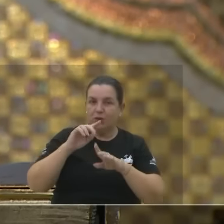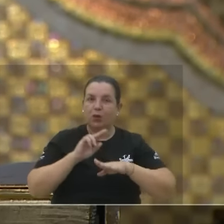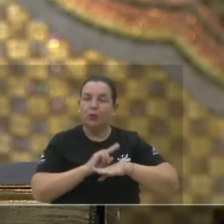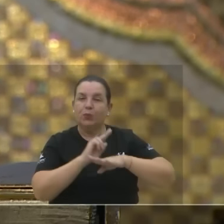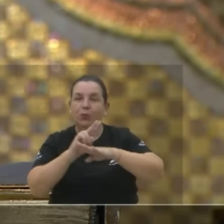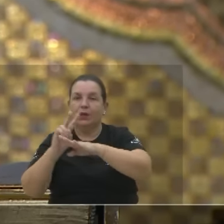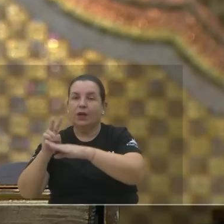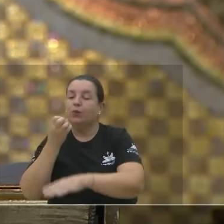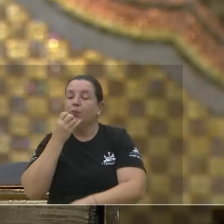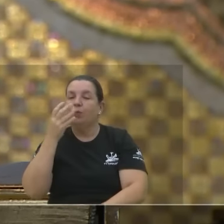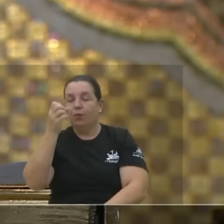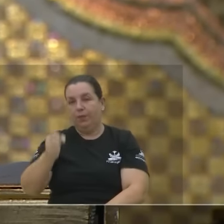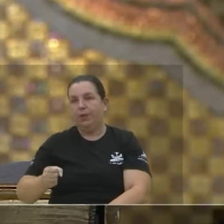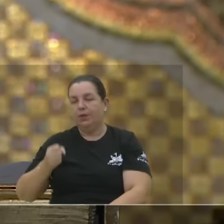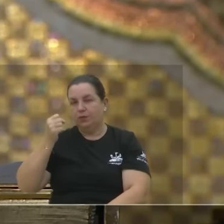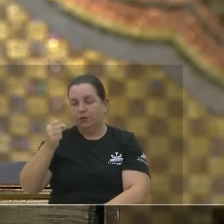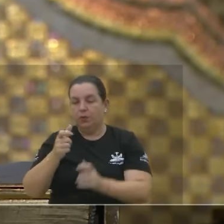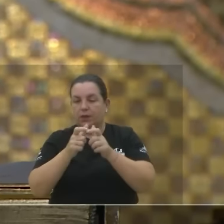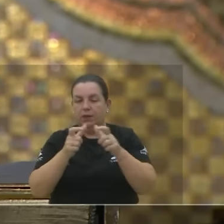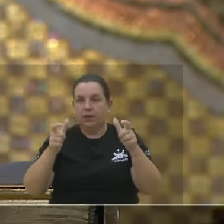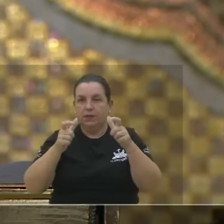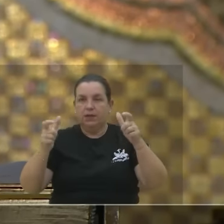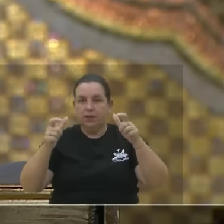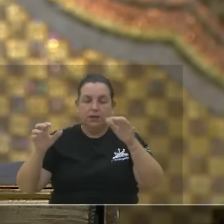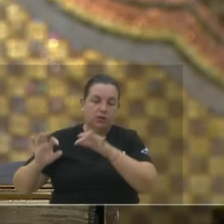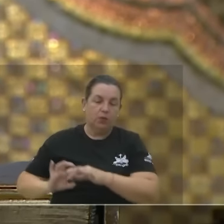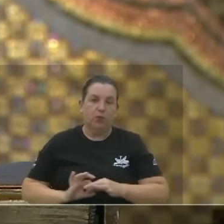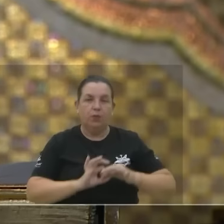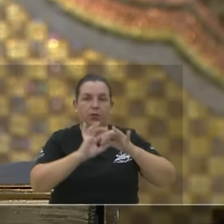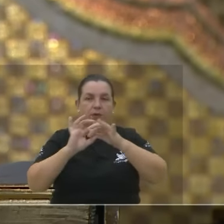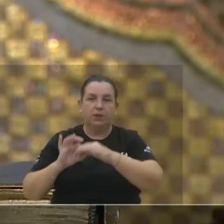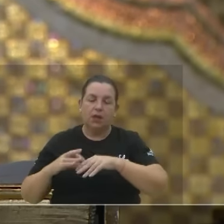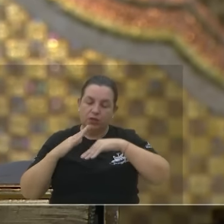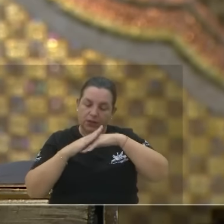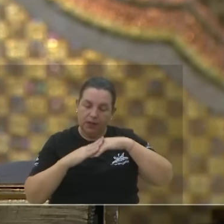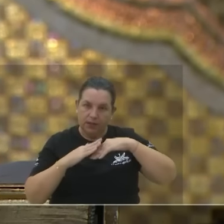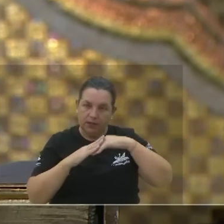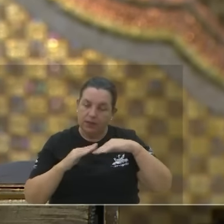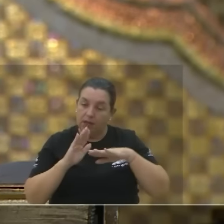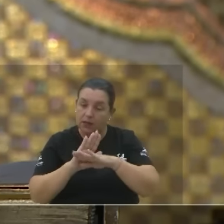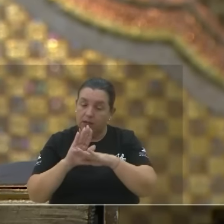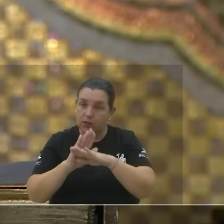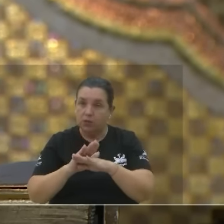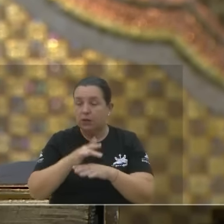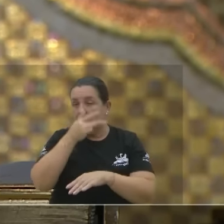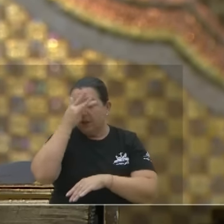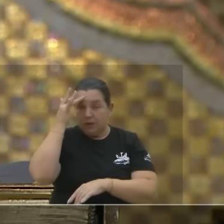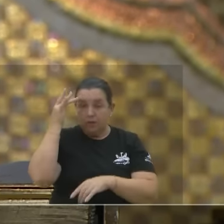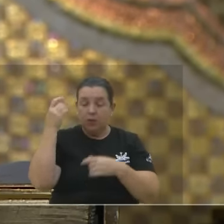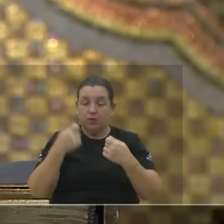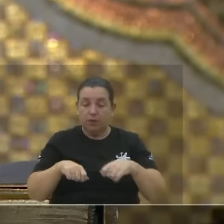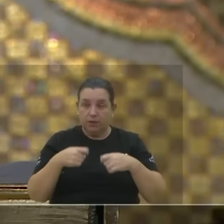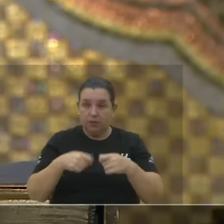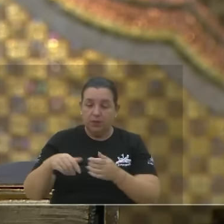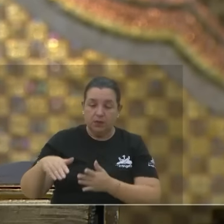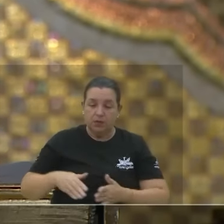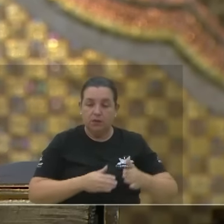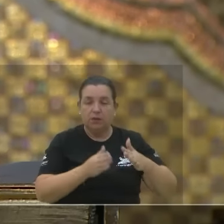do bom pastor, cresça em unidade e caridade, guiando o seu rebanho no caminho